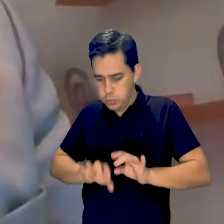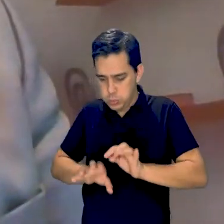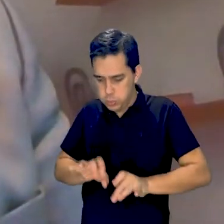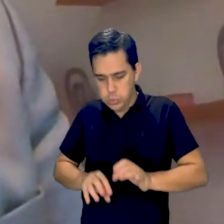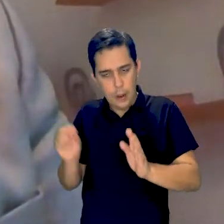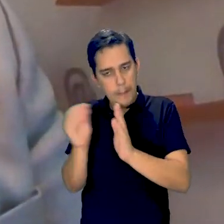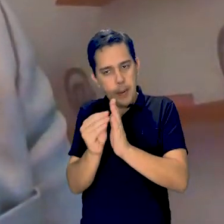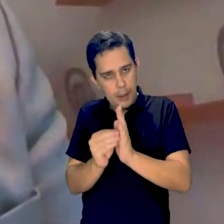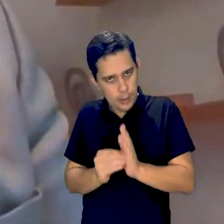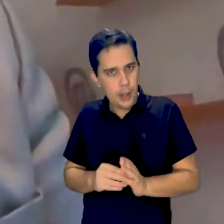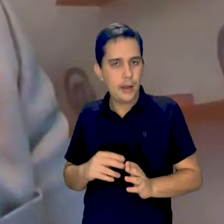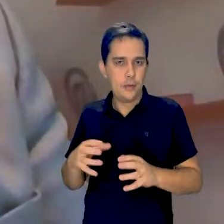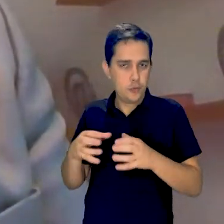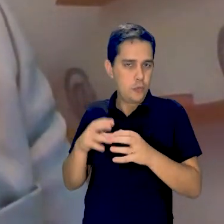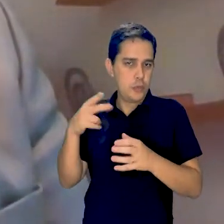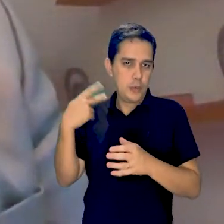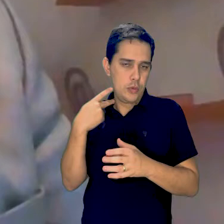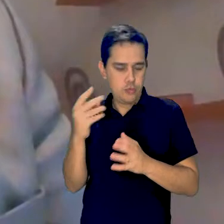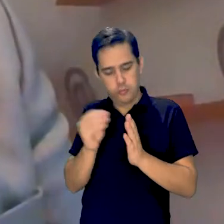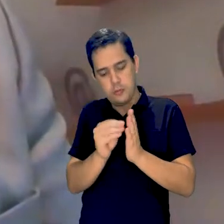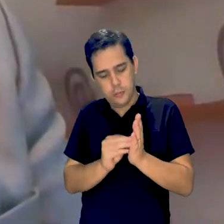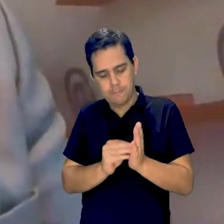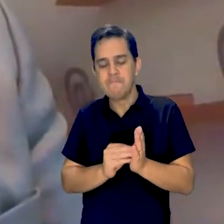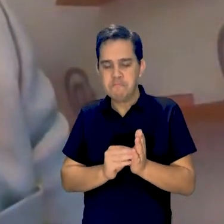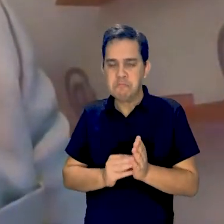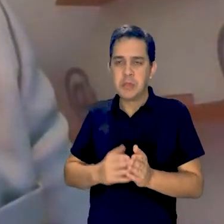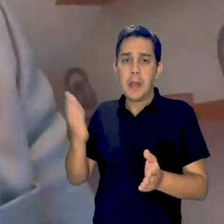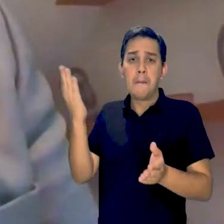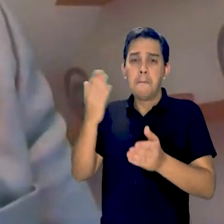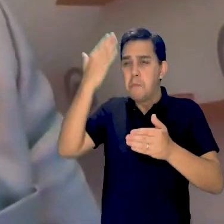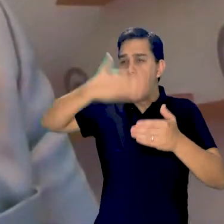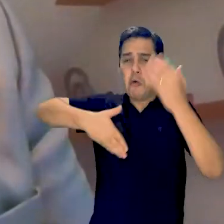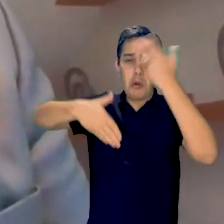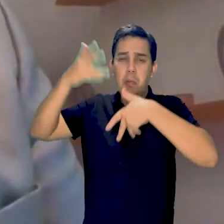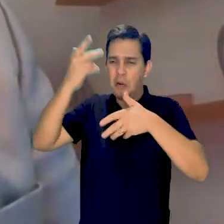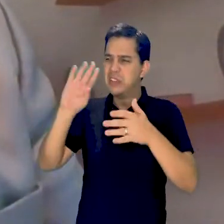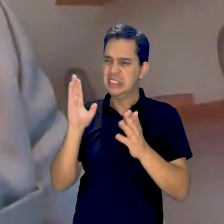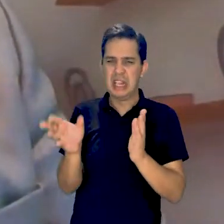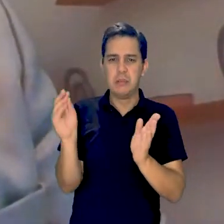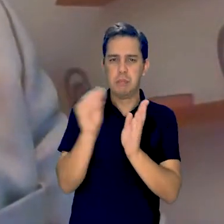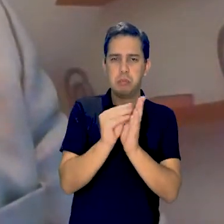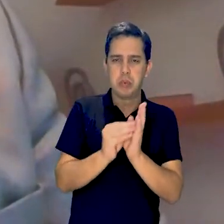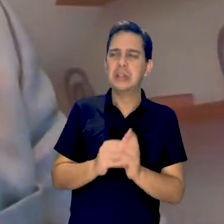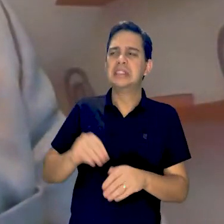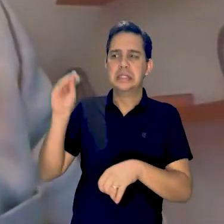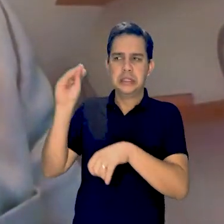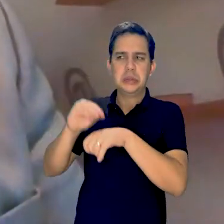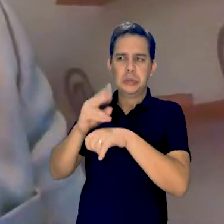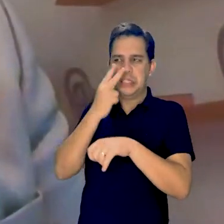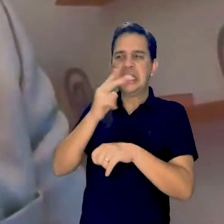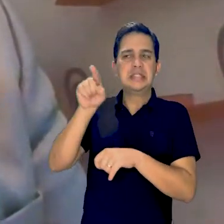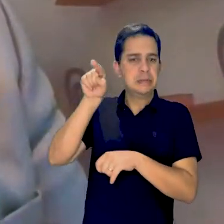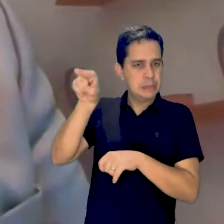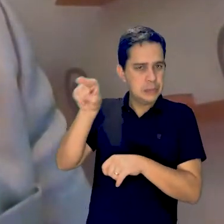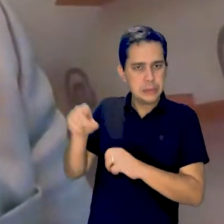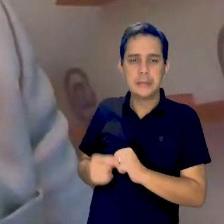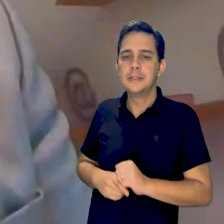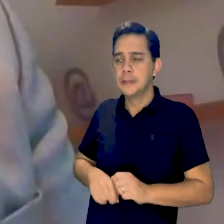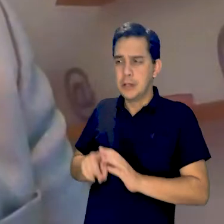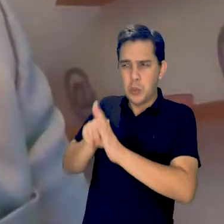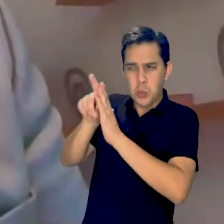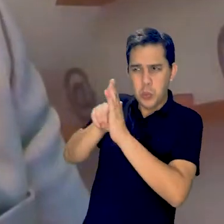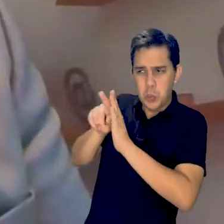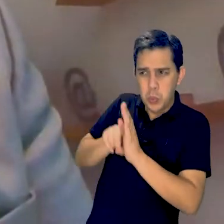denúncia, tendo em vista que haviam provas substanciais de autoria e foi verificado também